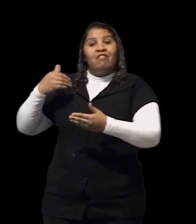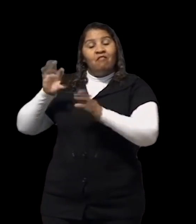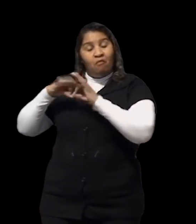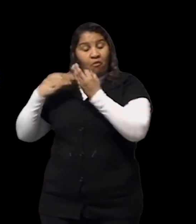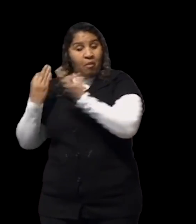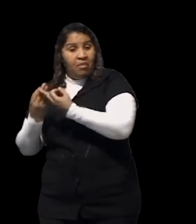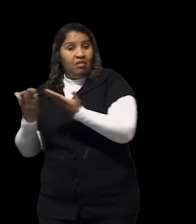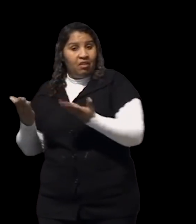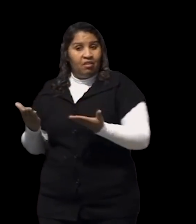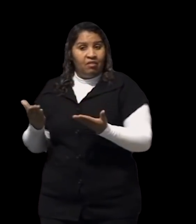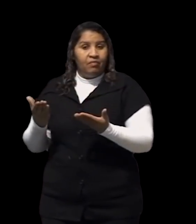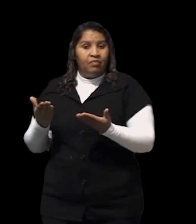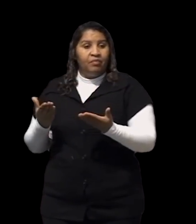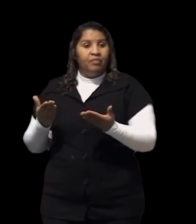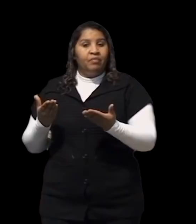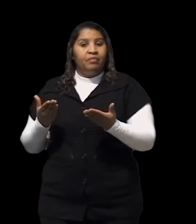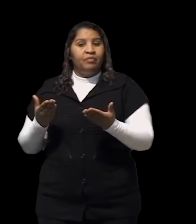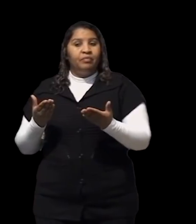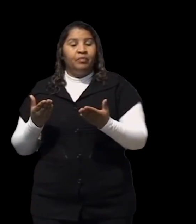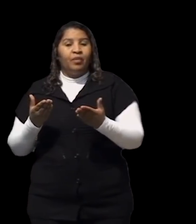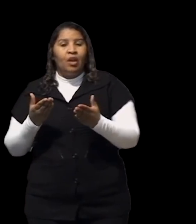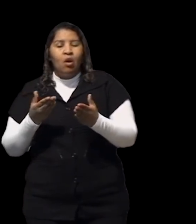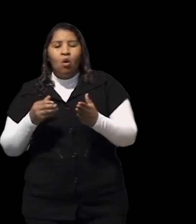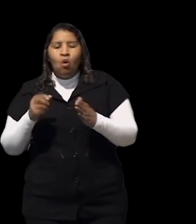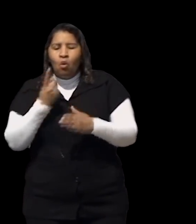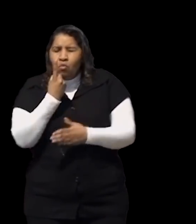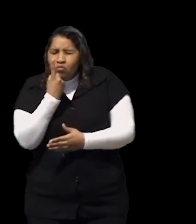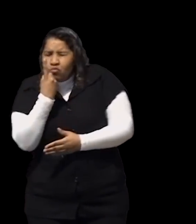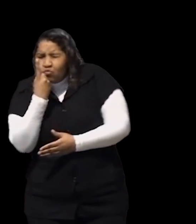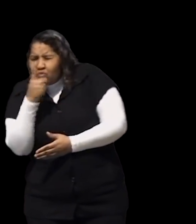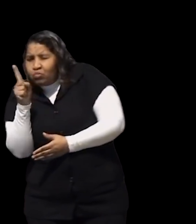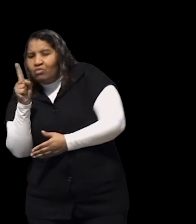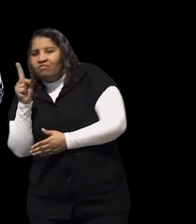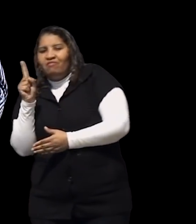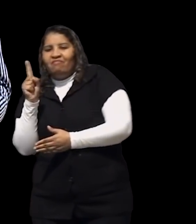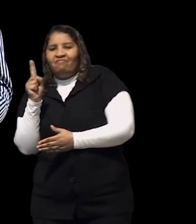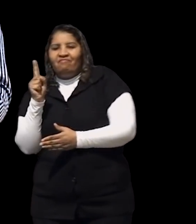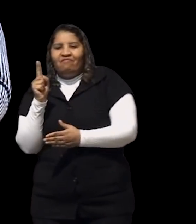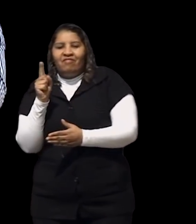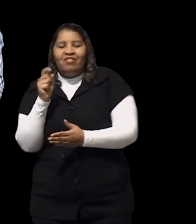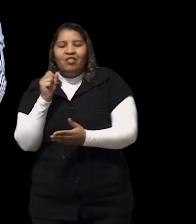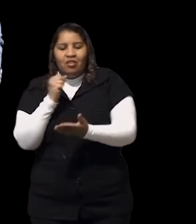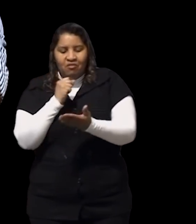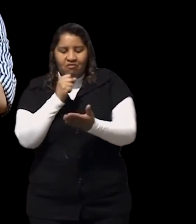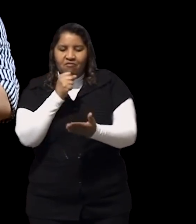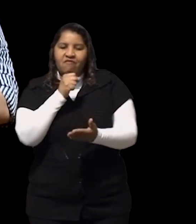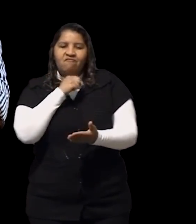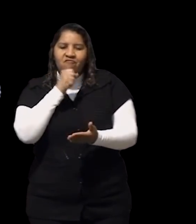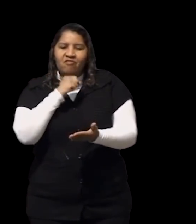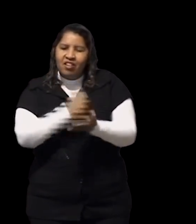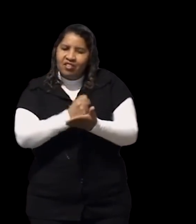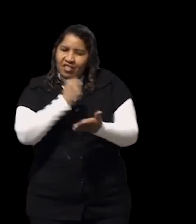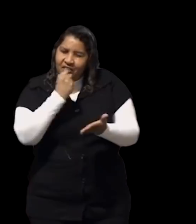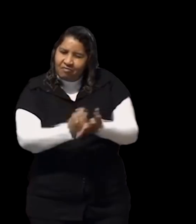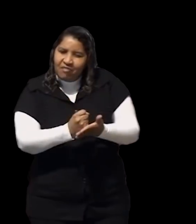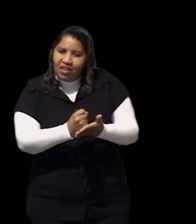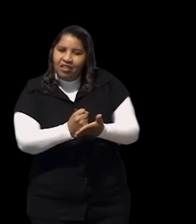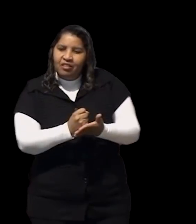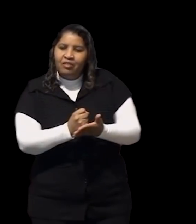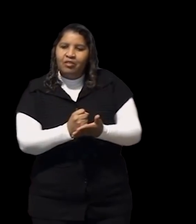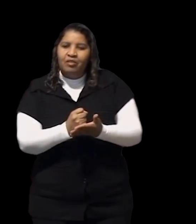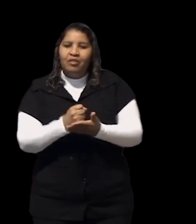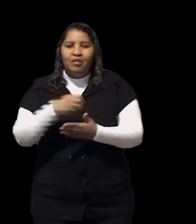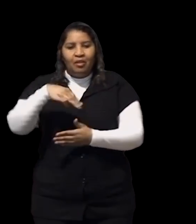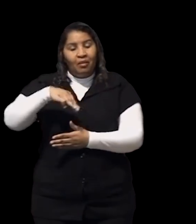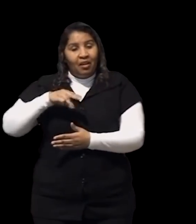Versículo é justamente último Versículo do Antigo Testamento se você abriu o antigo testamento antes de chegar em Mateus último Versículo